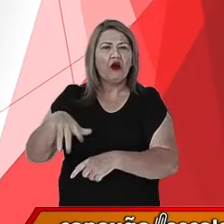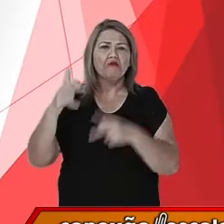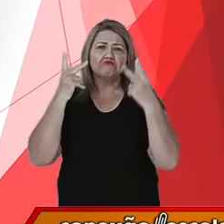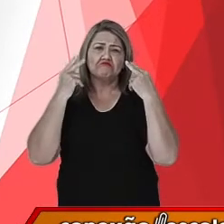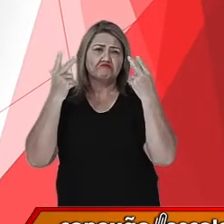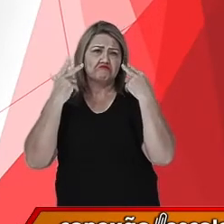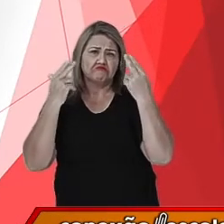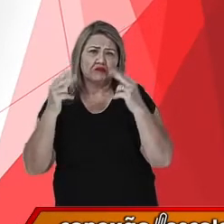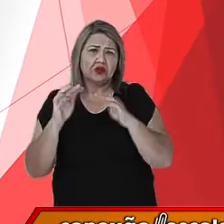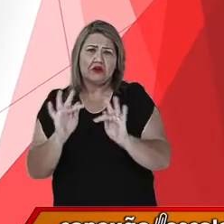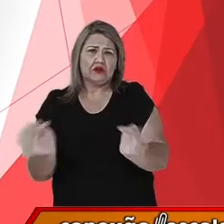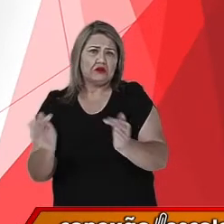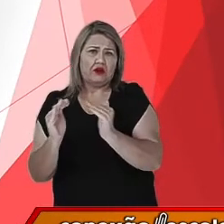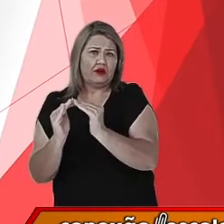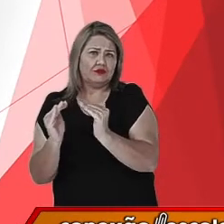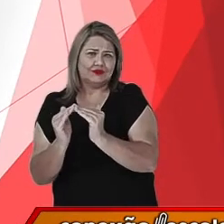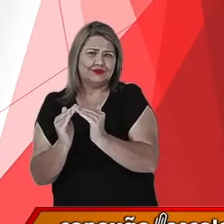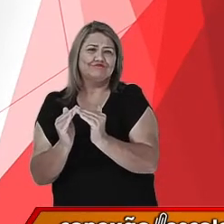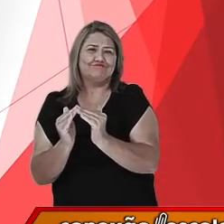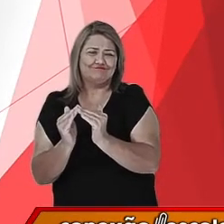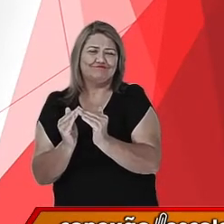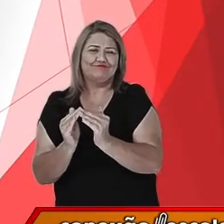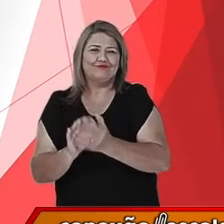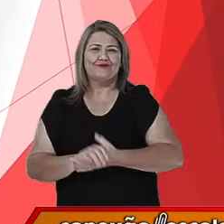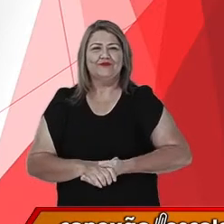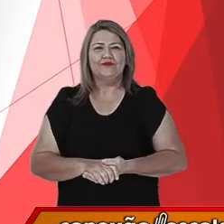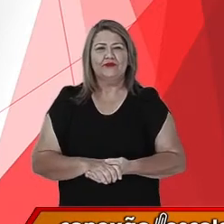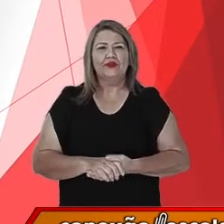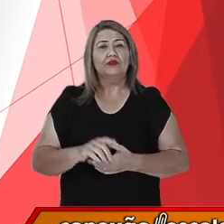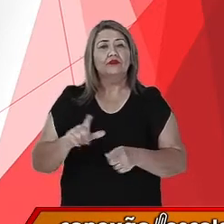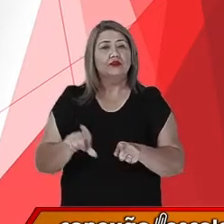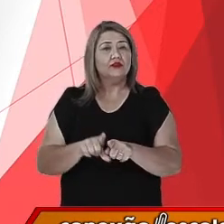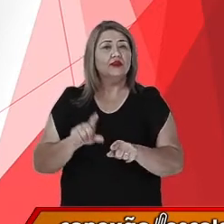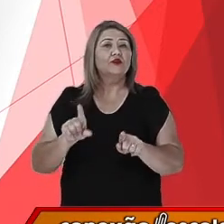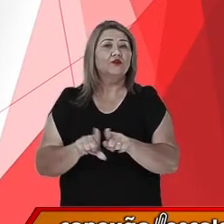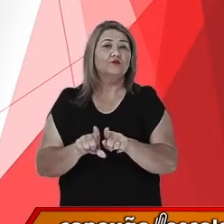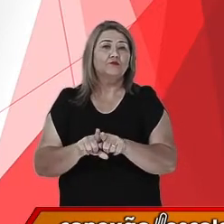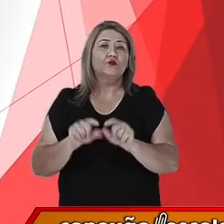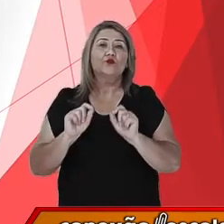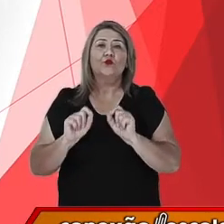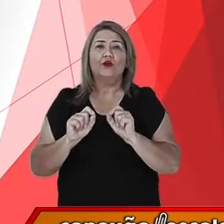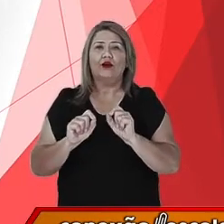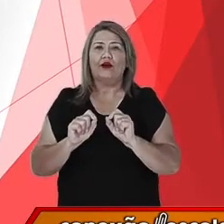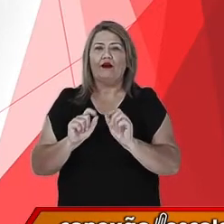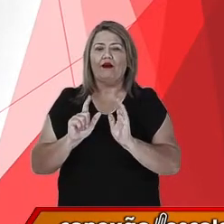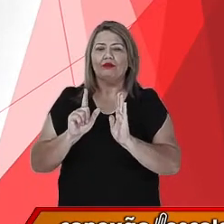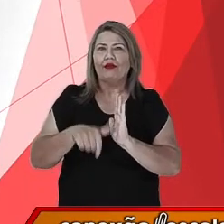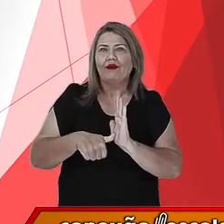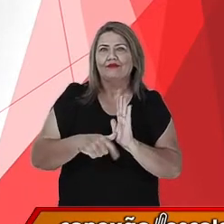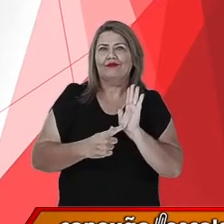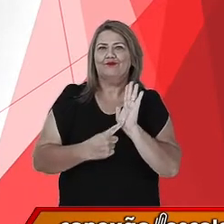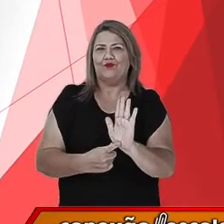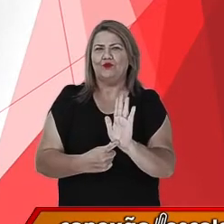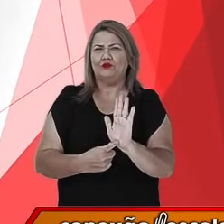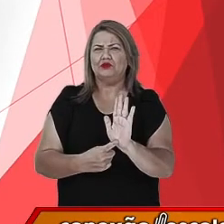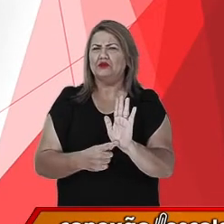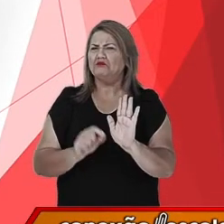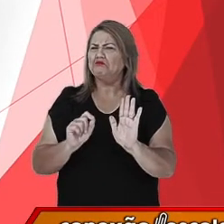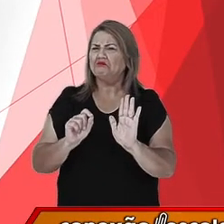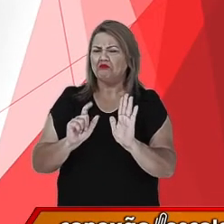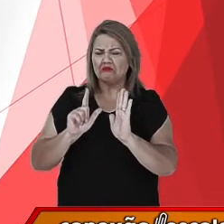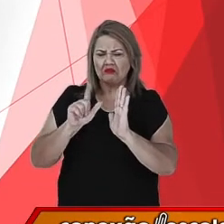simples casa. Tá? Além disso, nós temos o retardamento das revelações. O que é isso, professor?